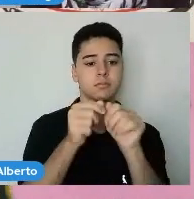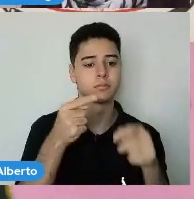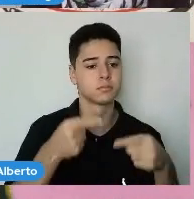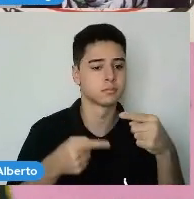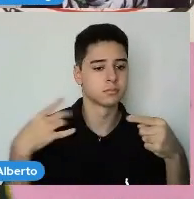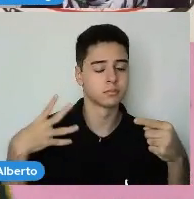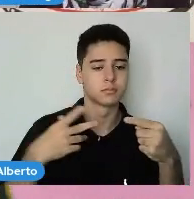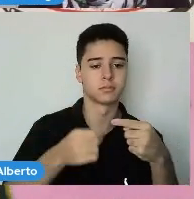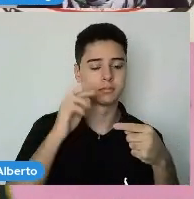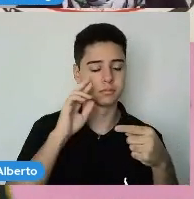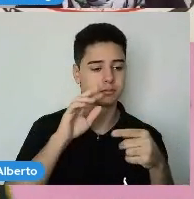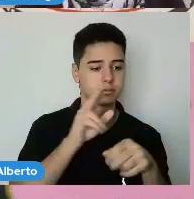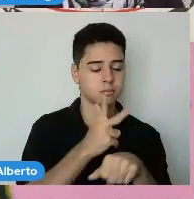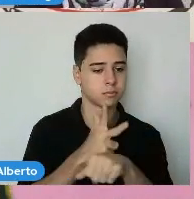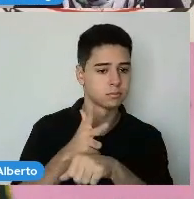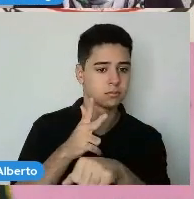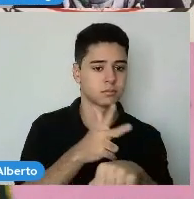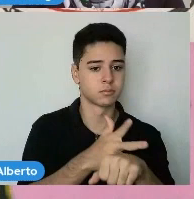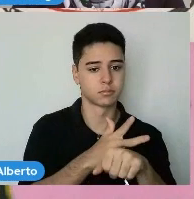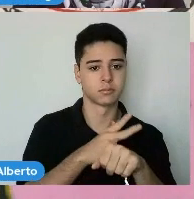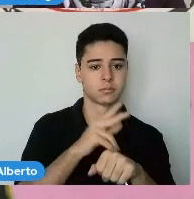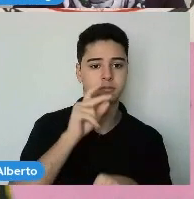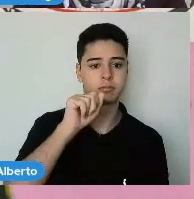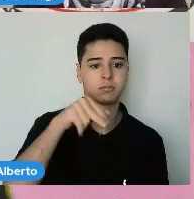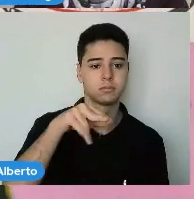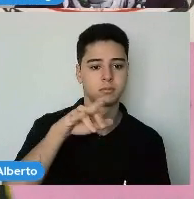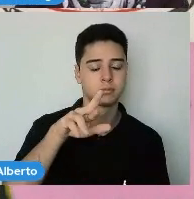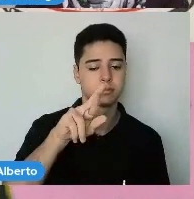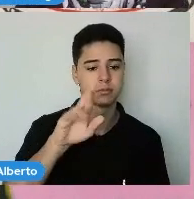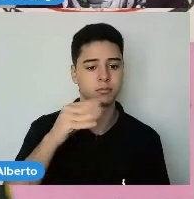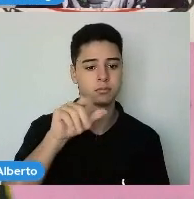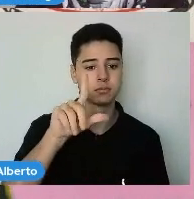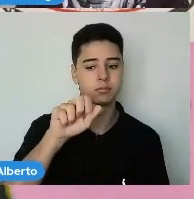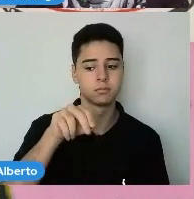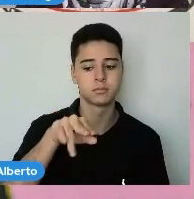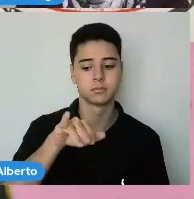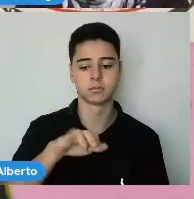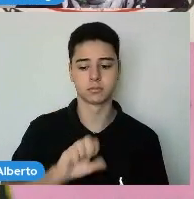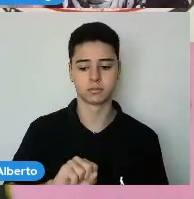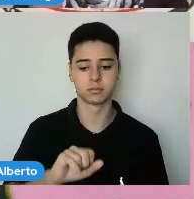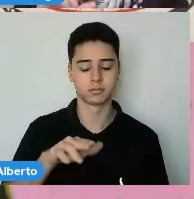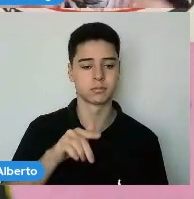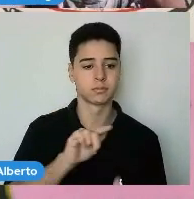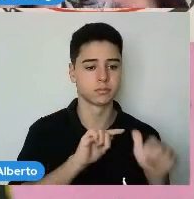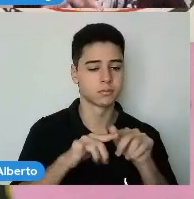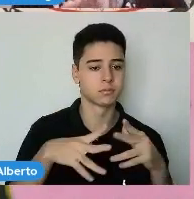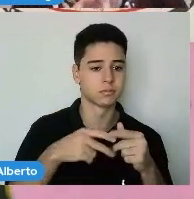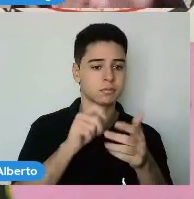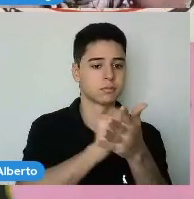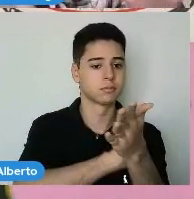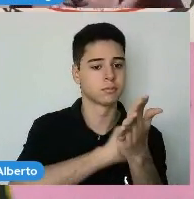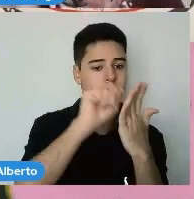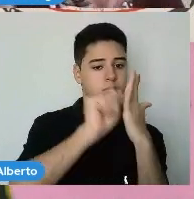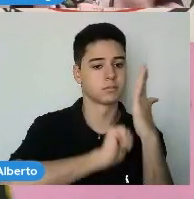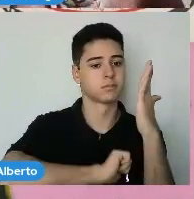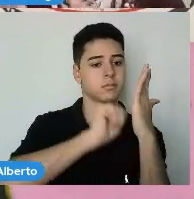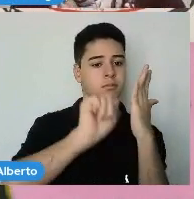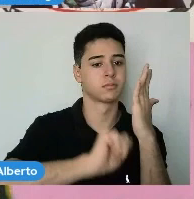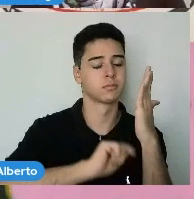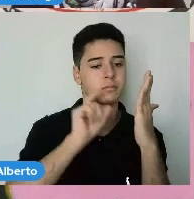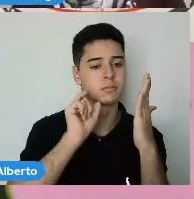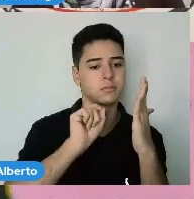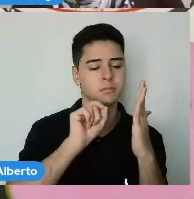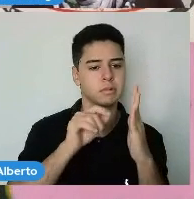de cinema, ele é inglês, e ele trabalha com o grafite com stencil, né, que é